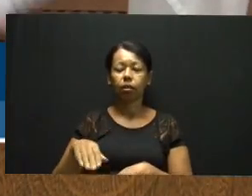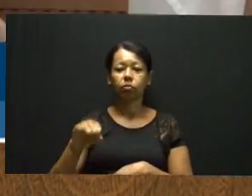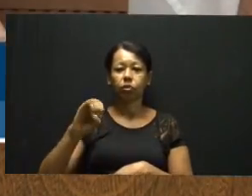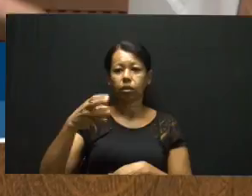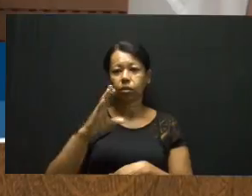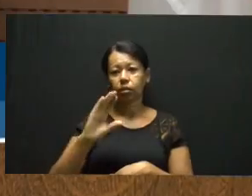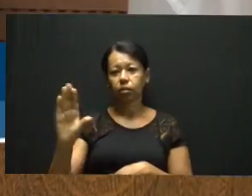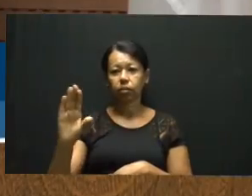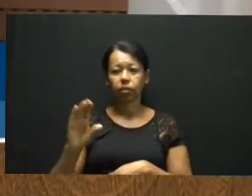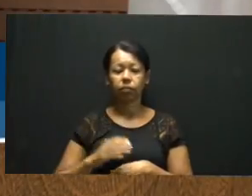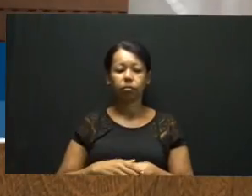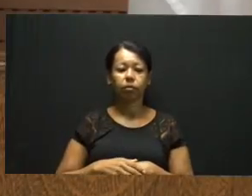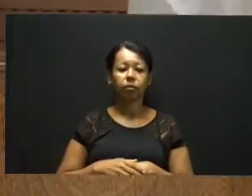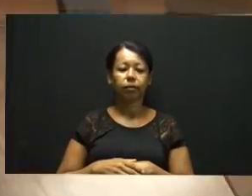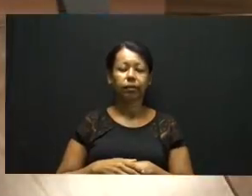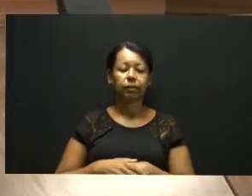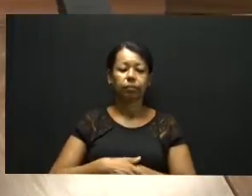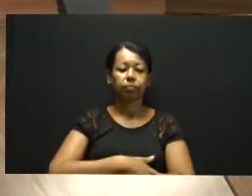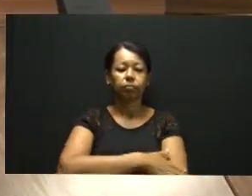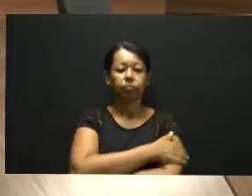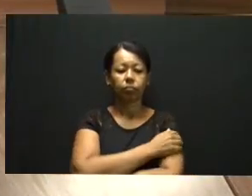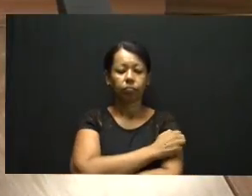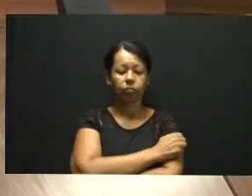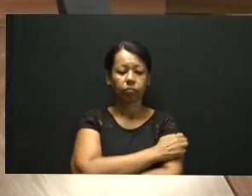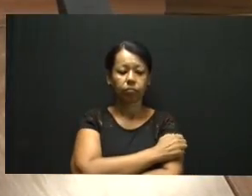Casqueiro. Caminhe-se.